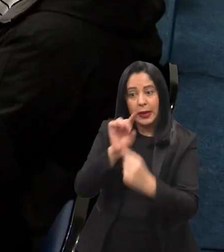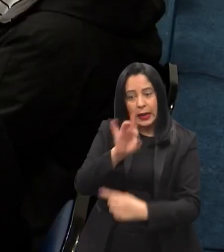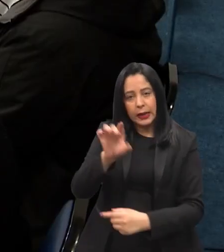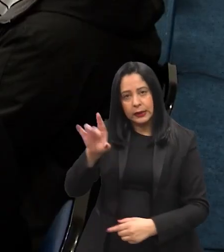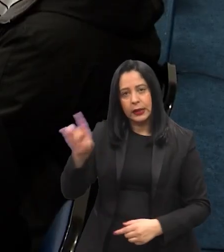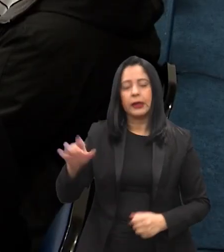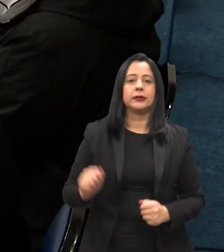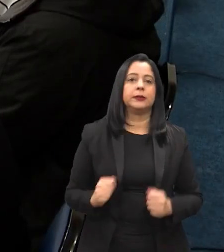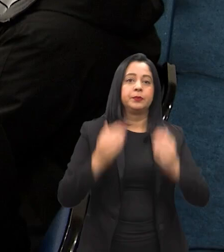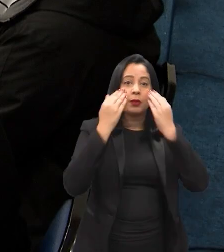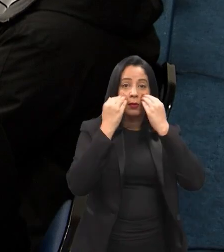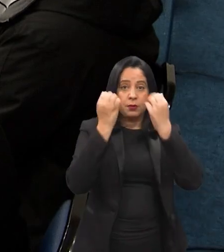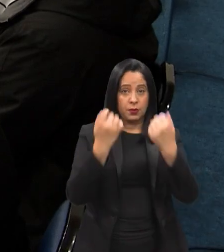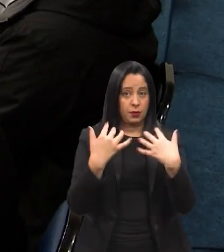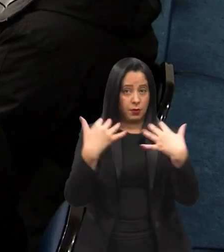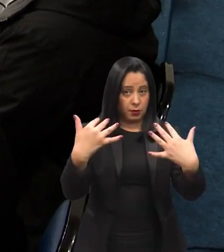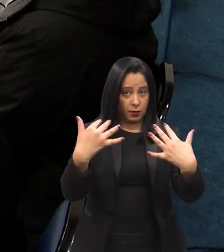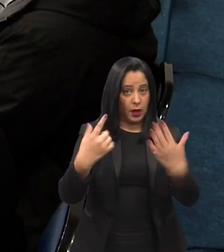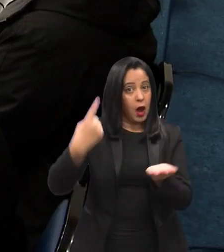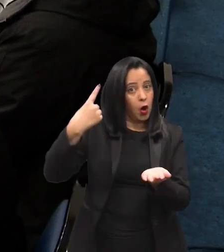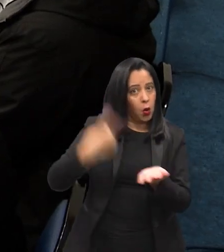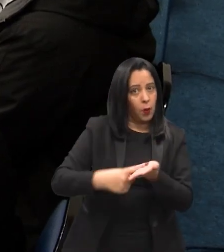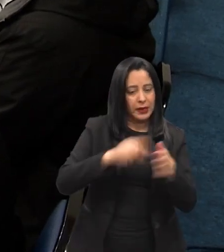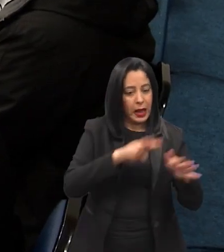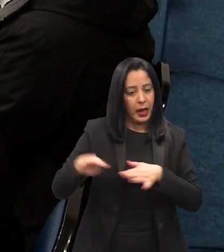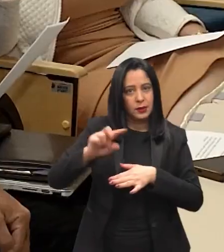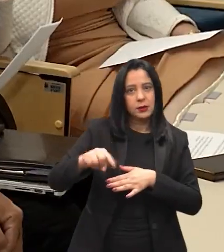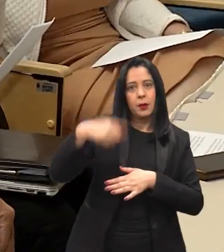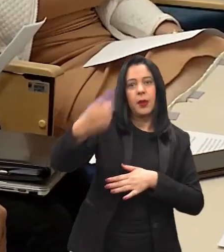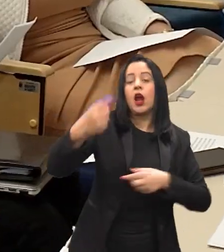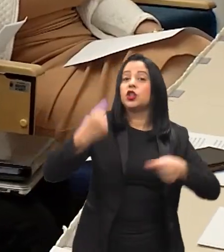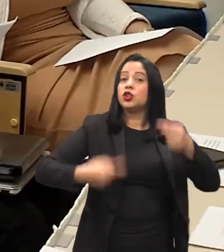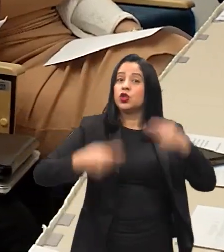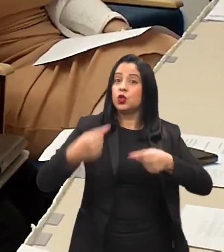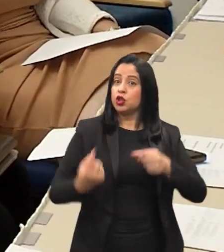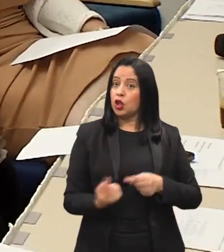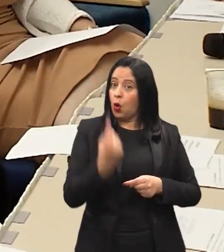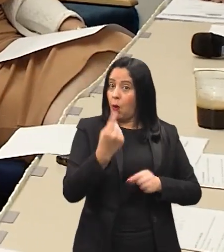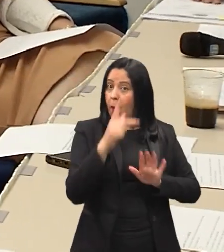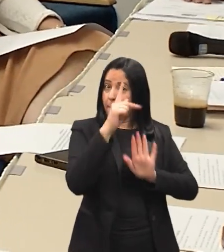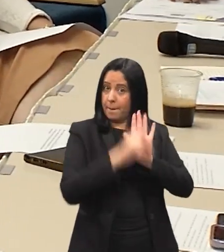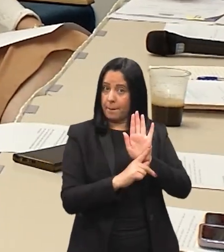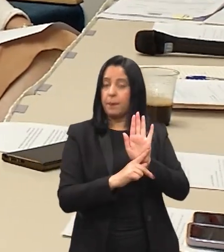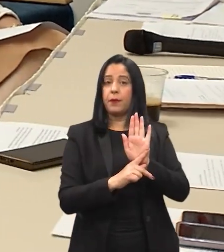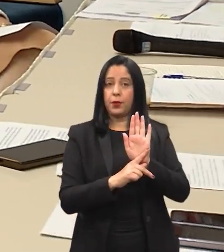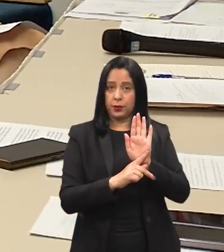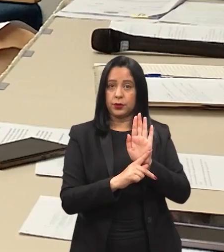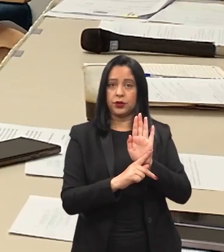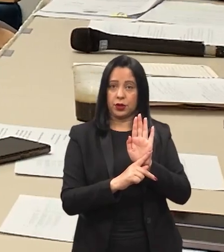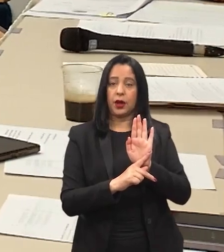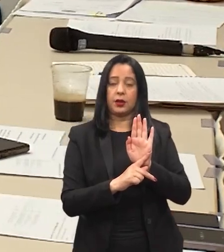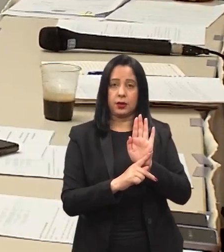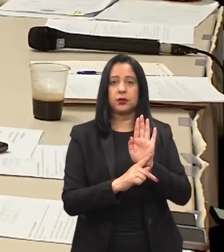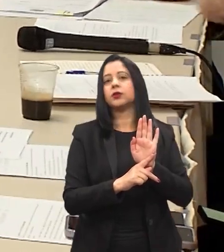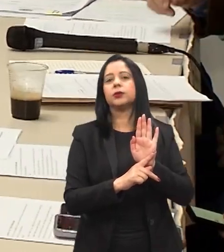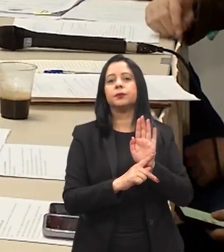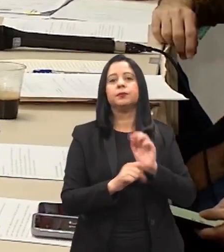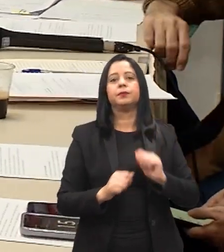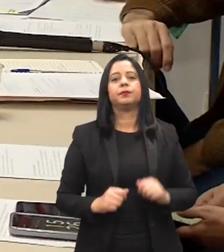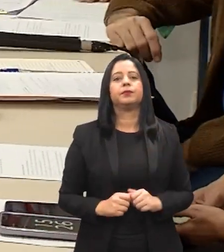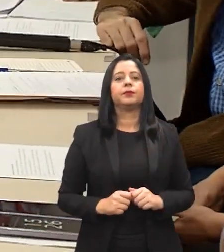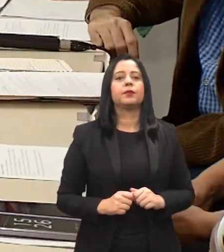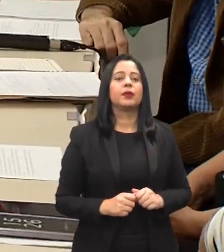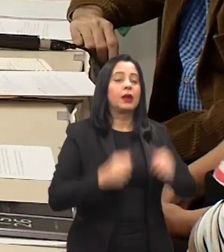caso. Uma audiência pública deve ser marcada para as próximas semanas para debater de forma mais ampla um dos projetos de lei colocado em pauta